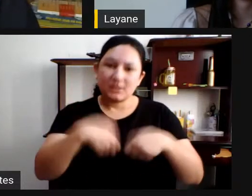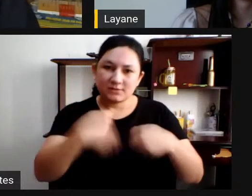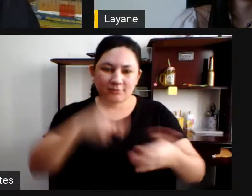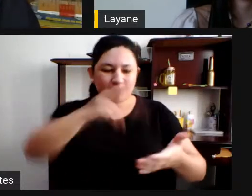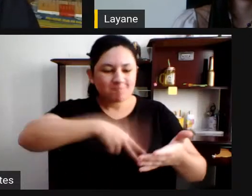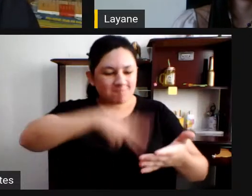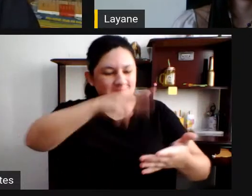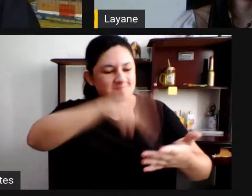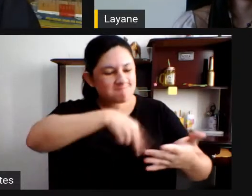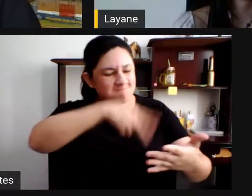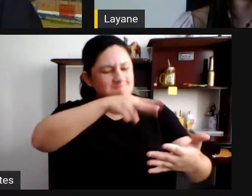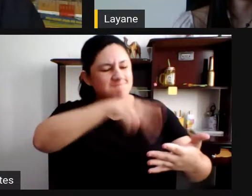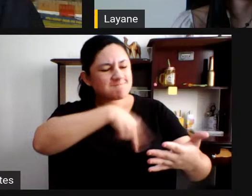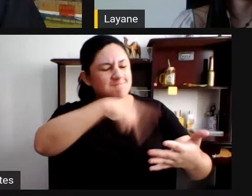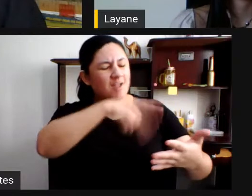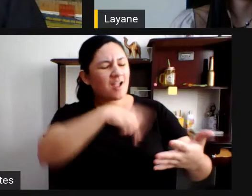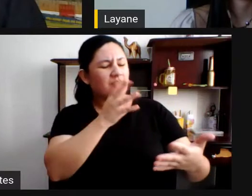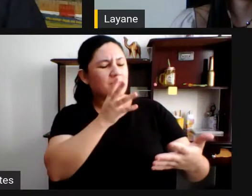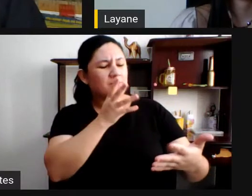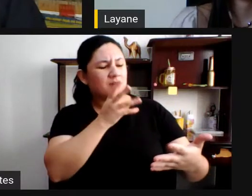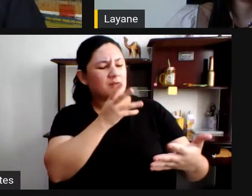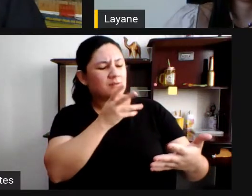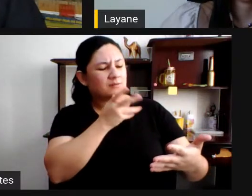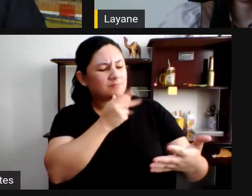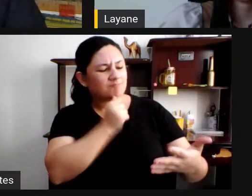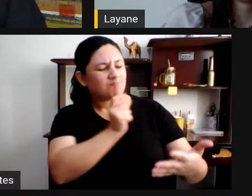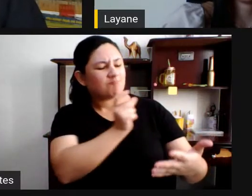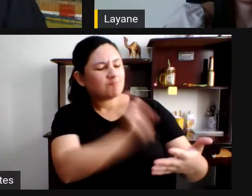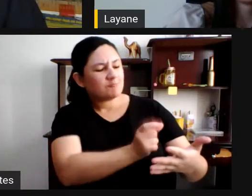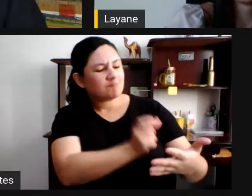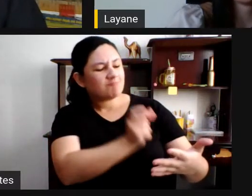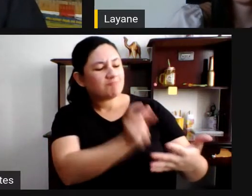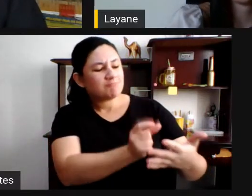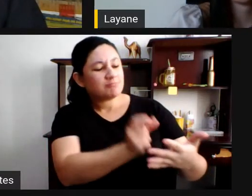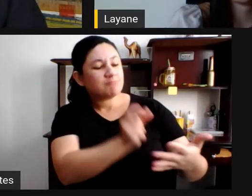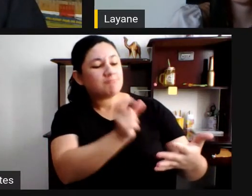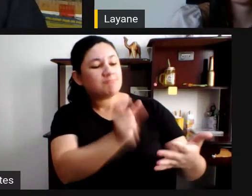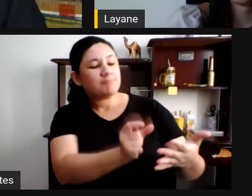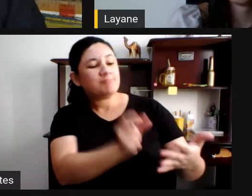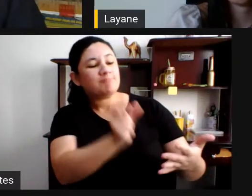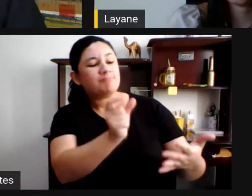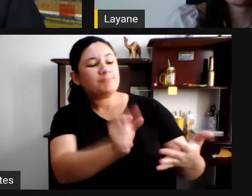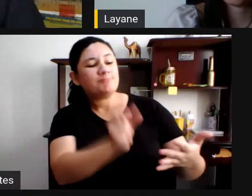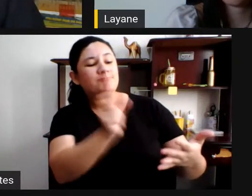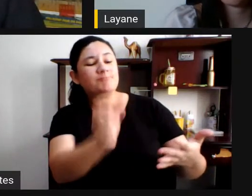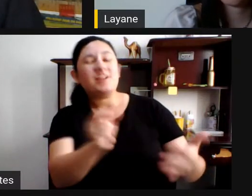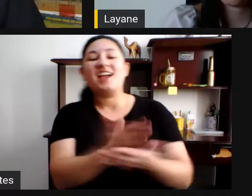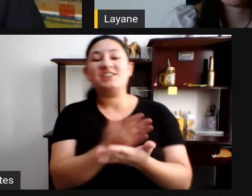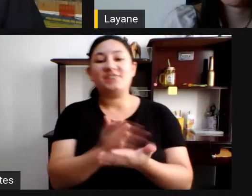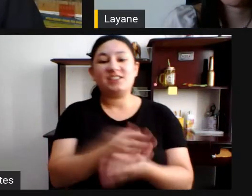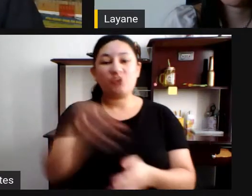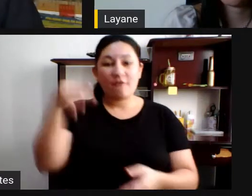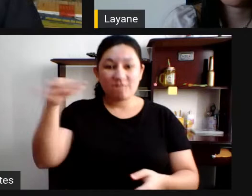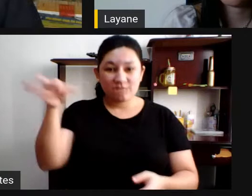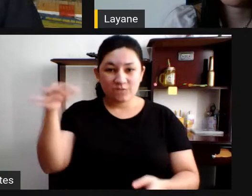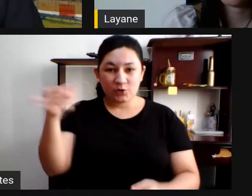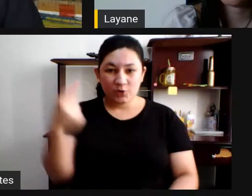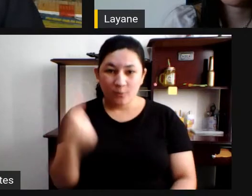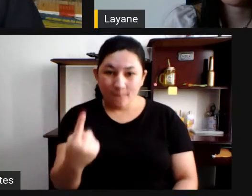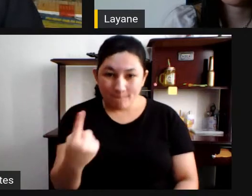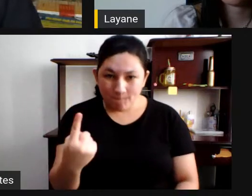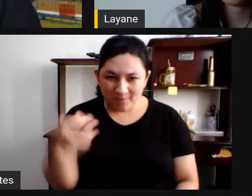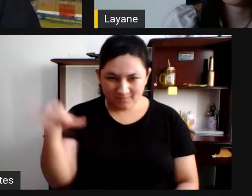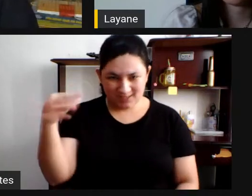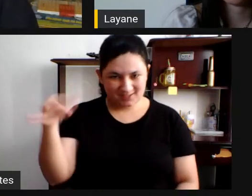se demora bastante tempo para conseguir ler uma folha então para quem quer trabalhar com o manuscrito